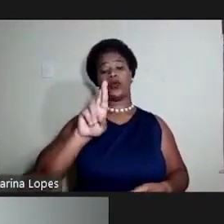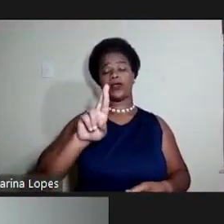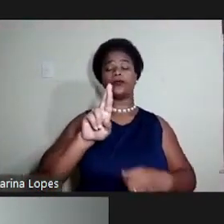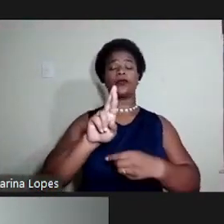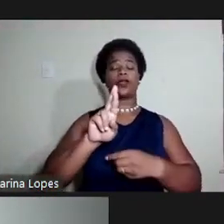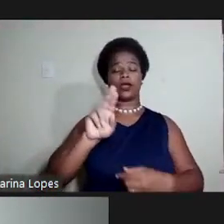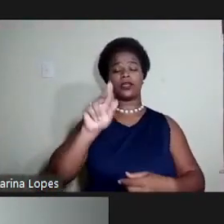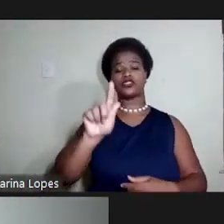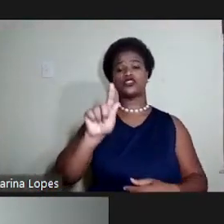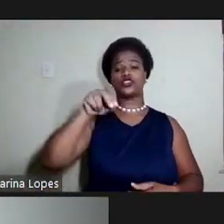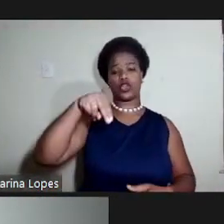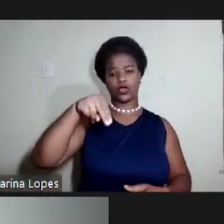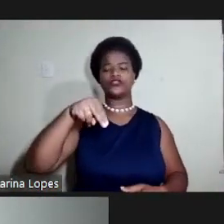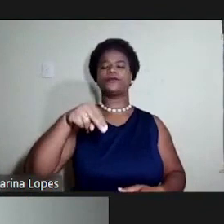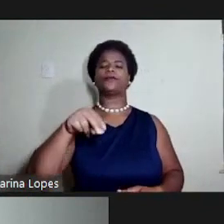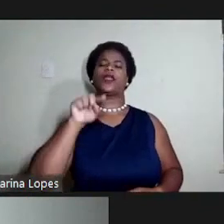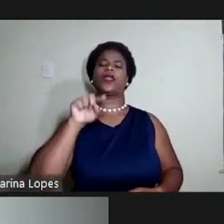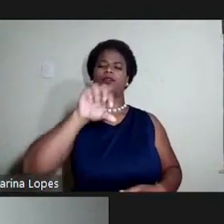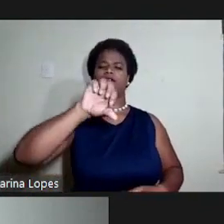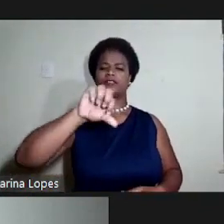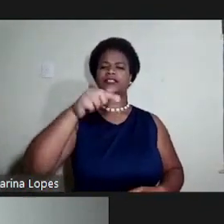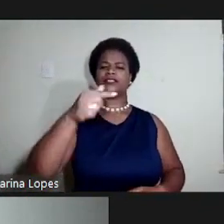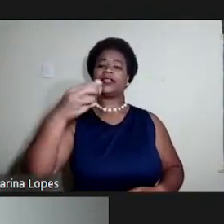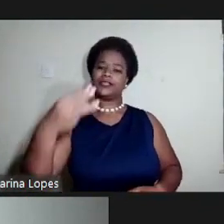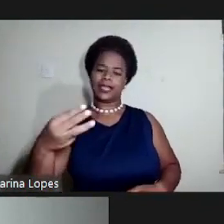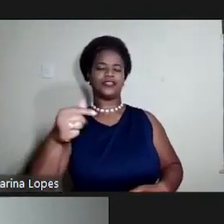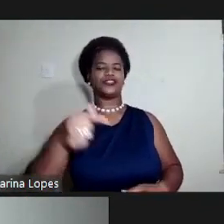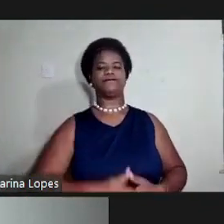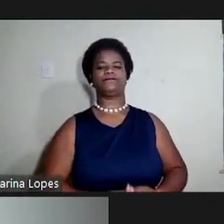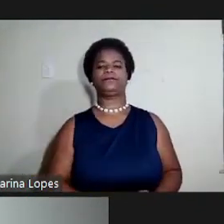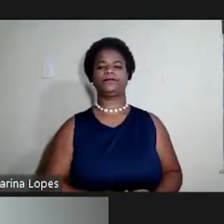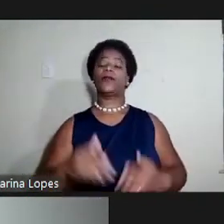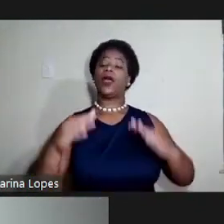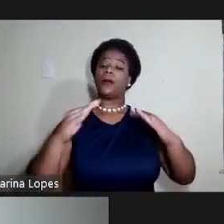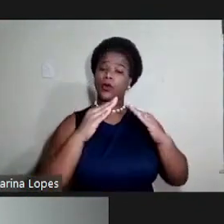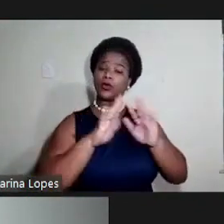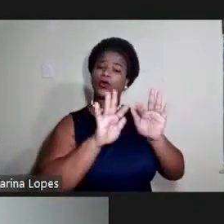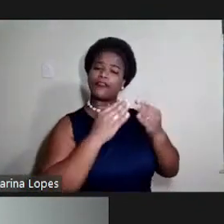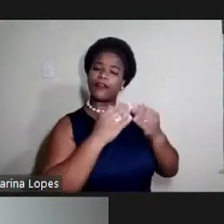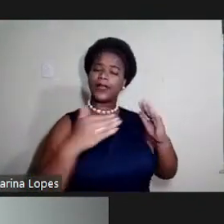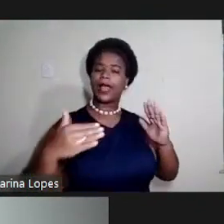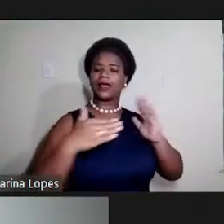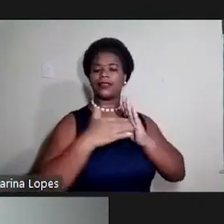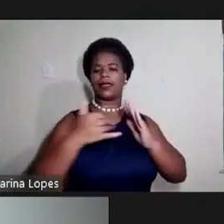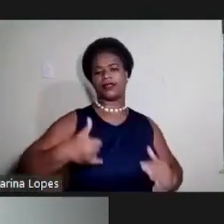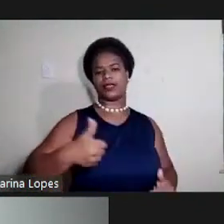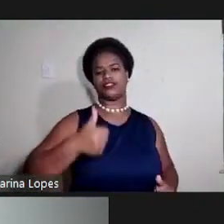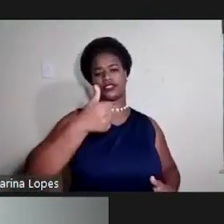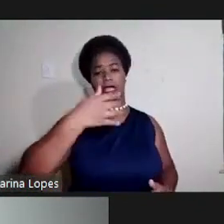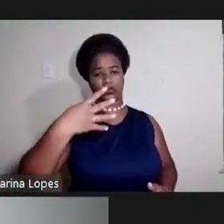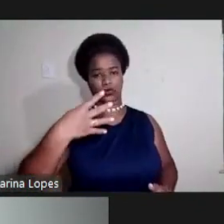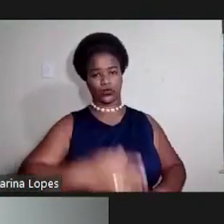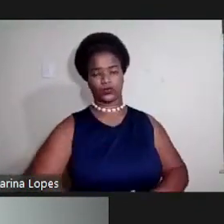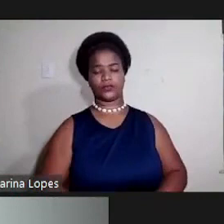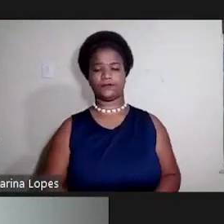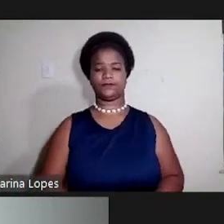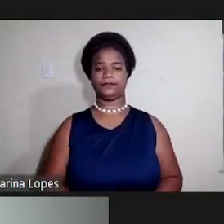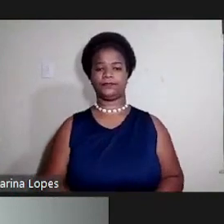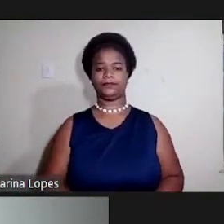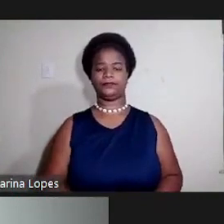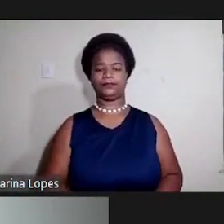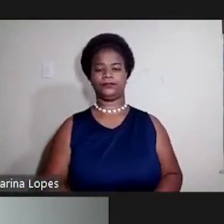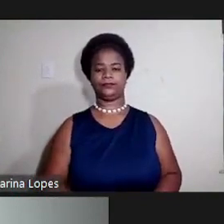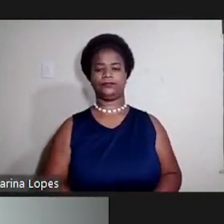3/10/1937, morando com seus pais em Caicó até completar 14 anos de idade, quando foi